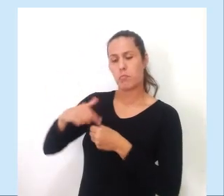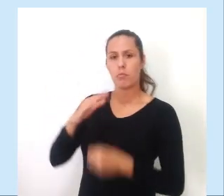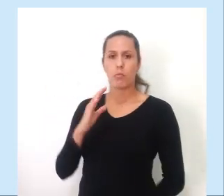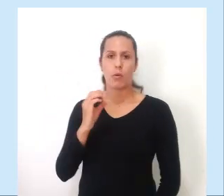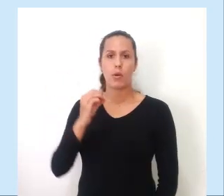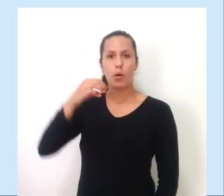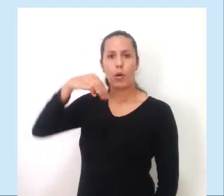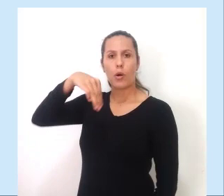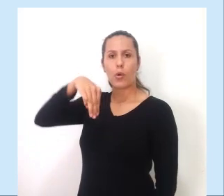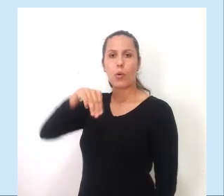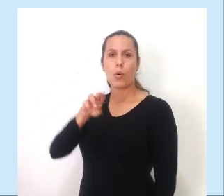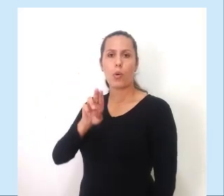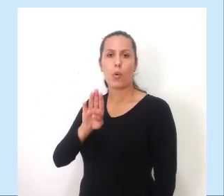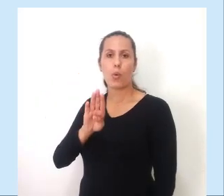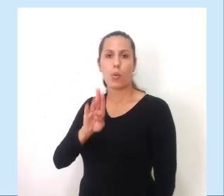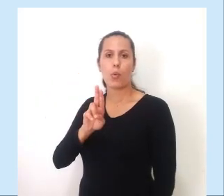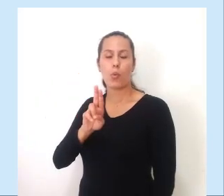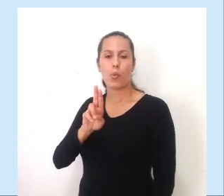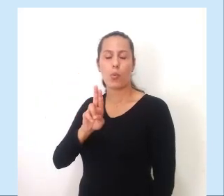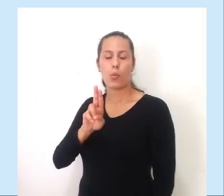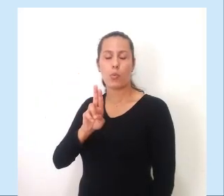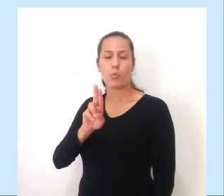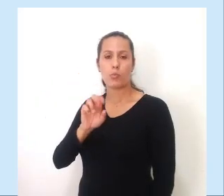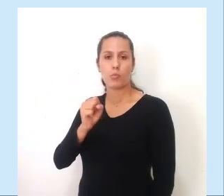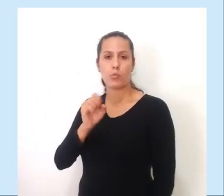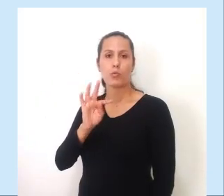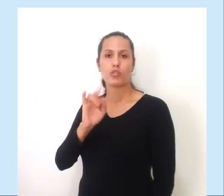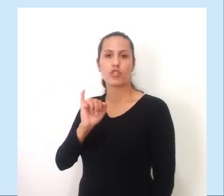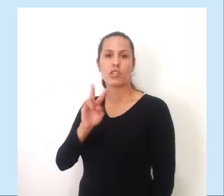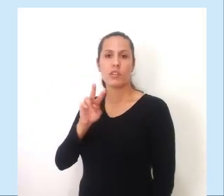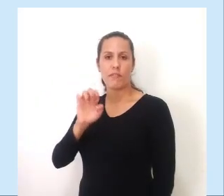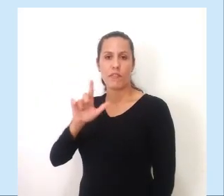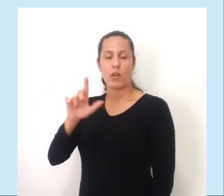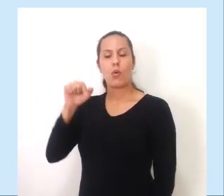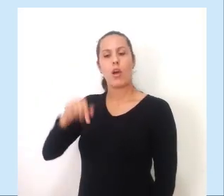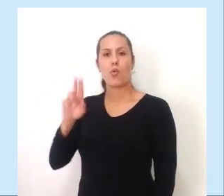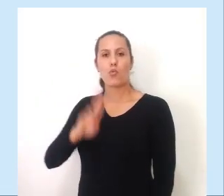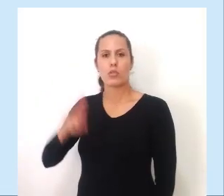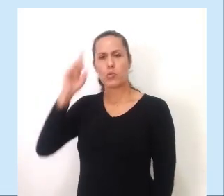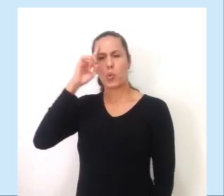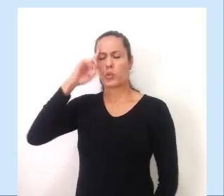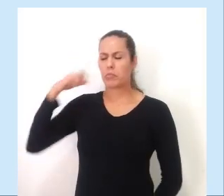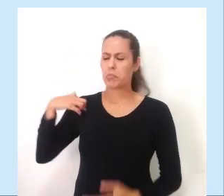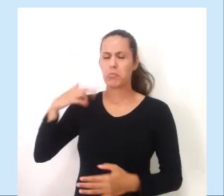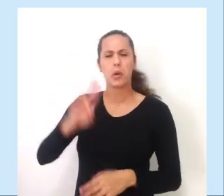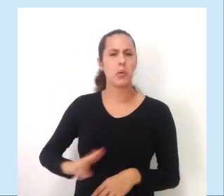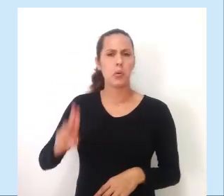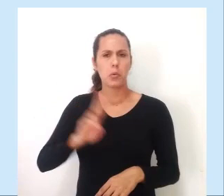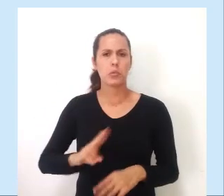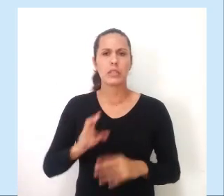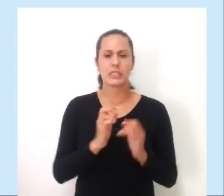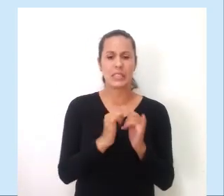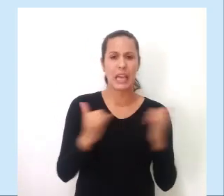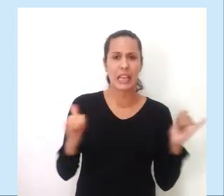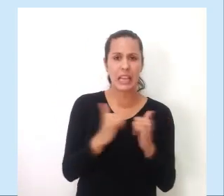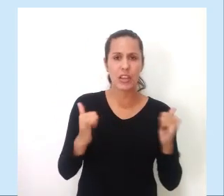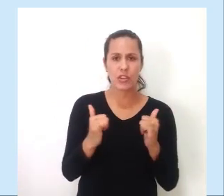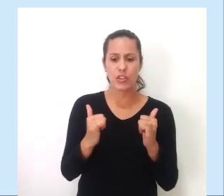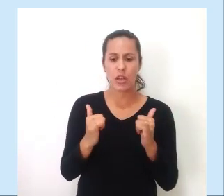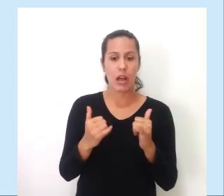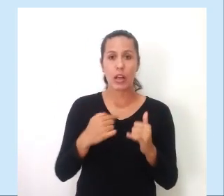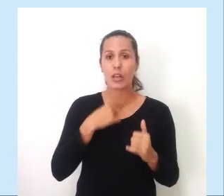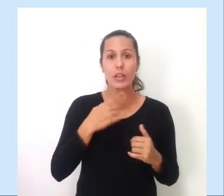combustível é utilizado no nosso dia a dia. Sem energia, a gente não consegue fazer